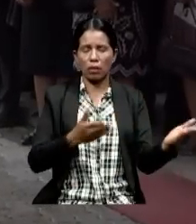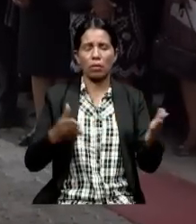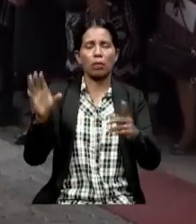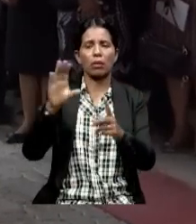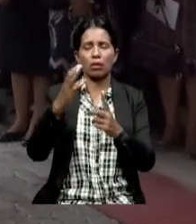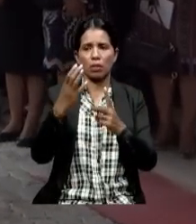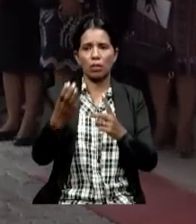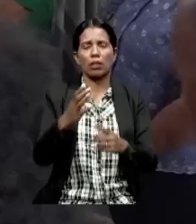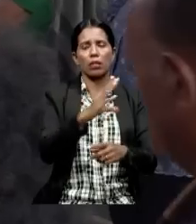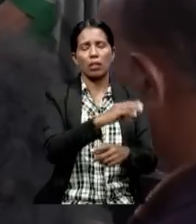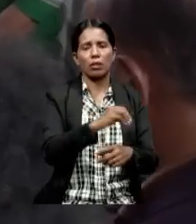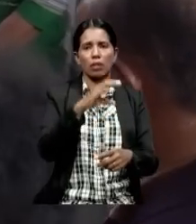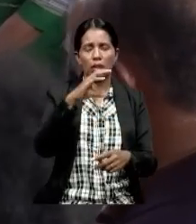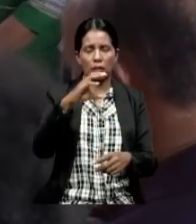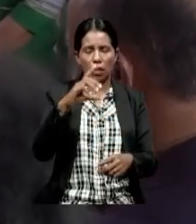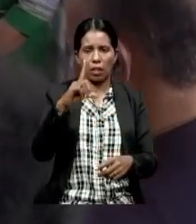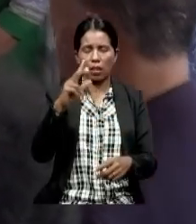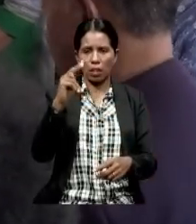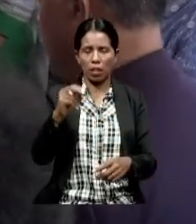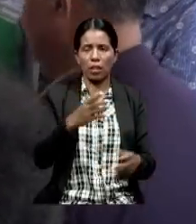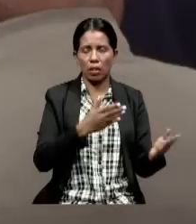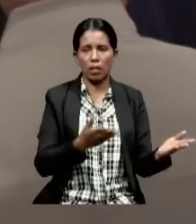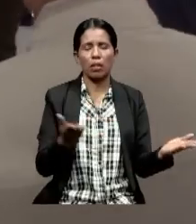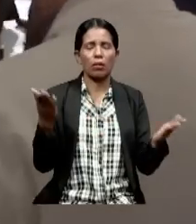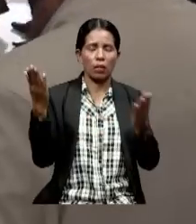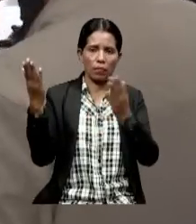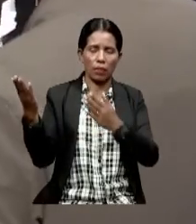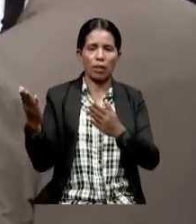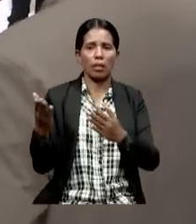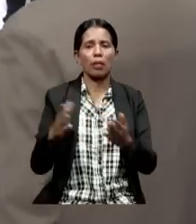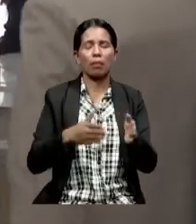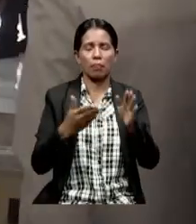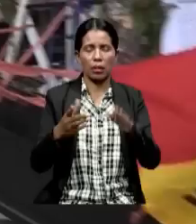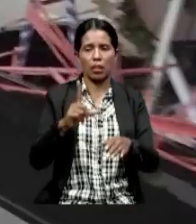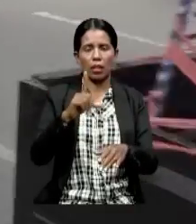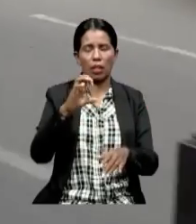dos Combatentes da Libertação Nacional foi ne Lori queras Matebian